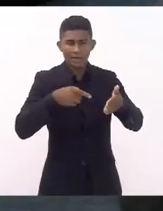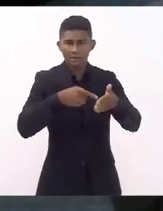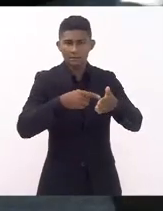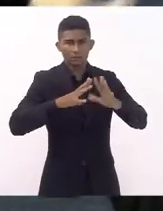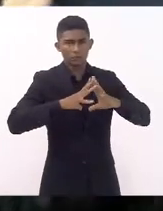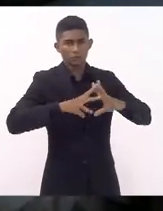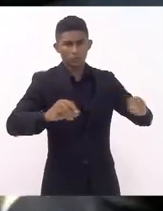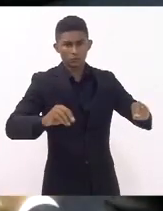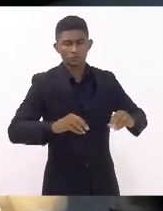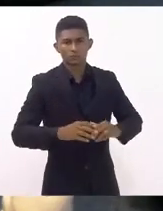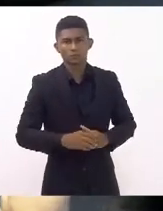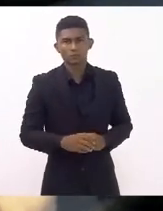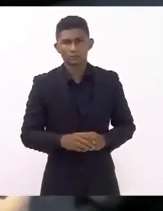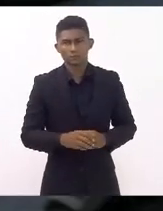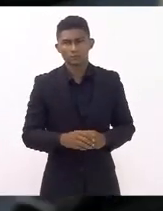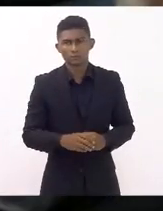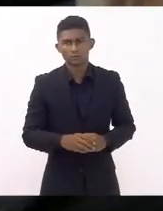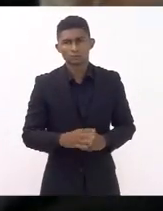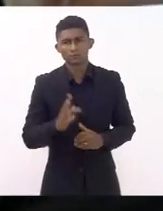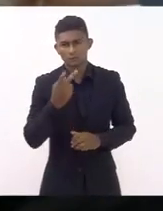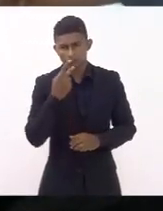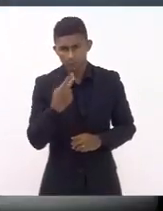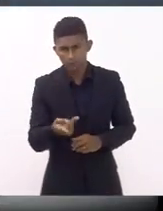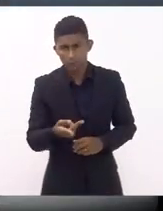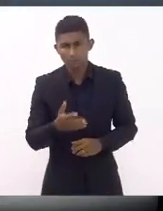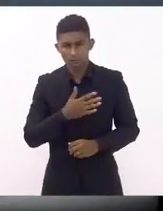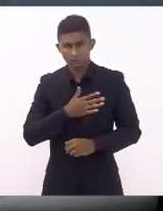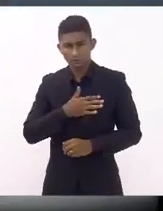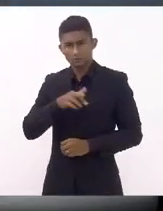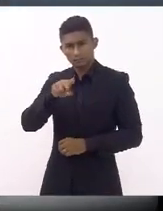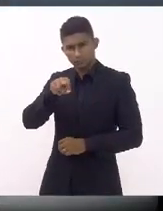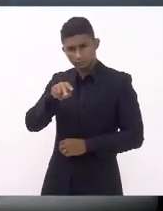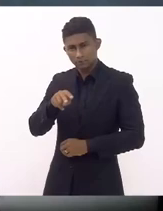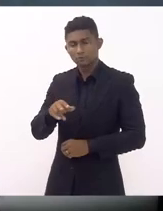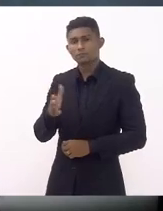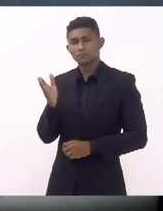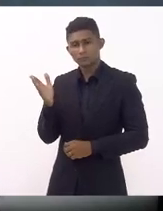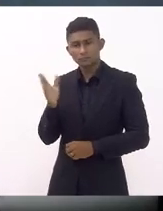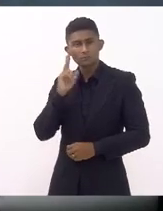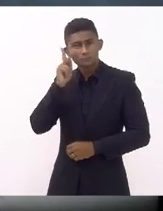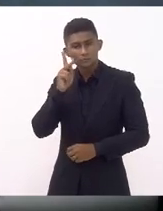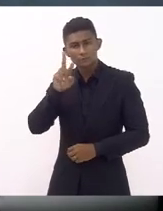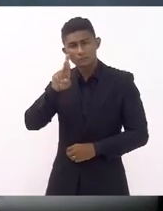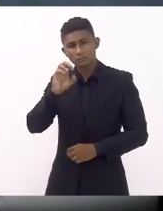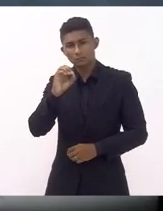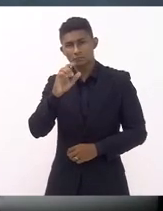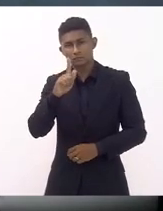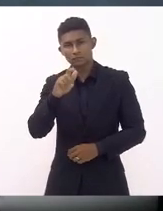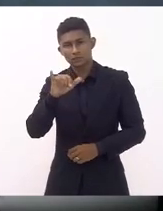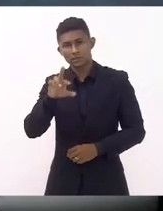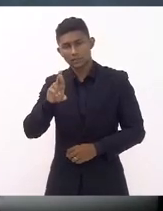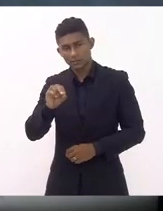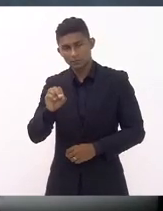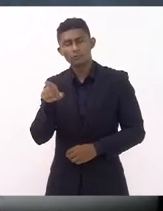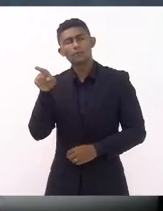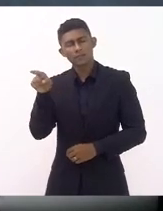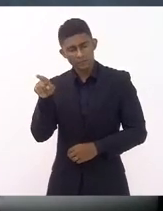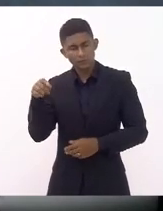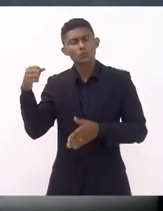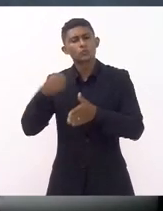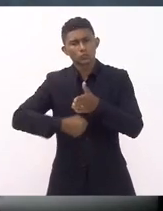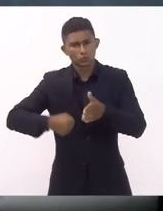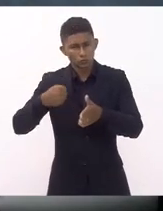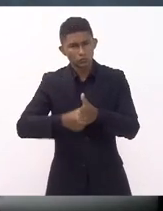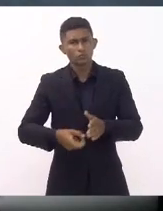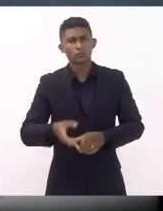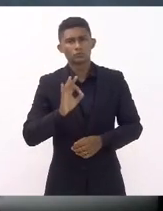Então... ressaltar aqui também a presença do meu irmão, que já foi ressaltado por Vossa Excelência, vereador Rogério Amorim, que está travando nesse momento uma batalha